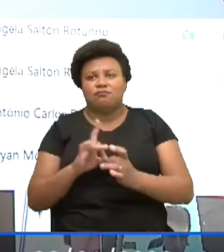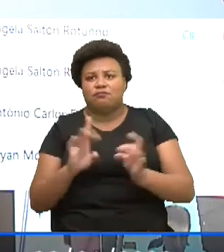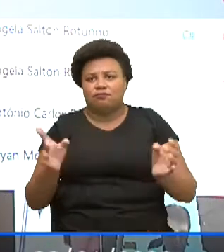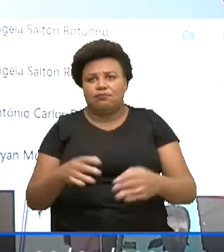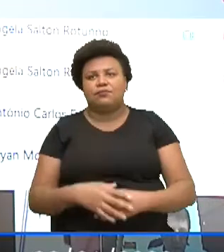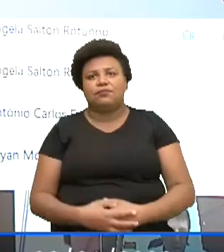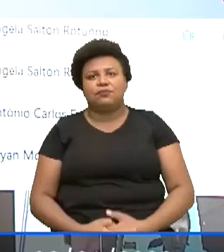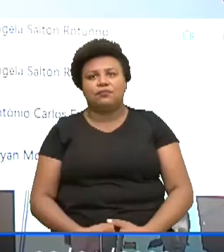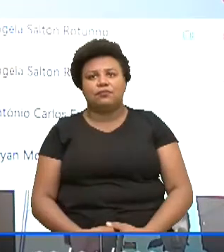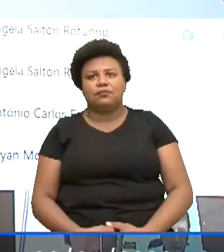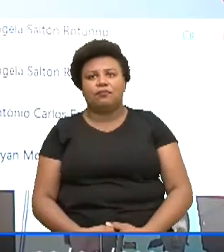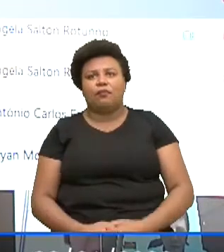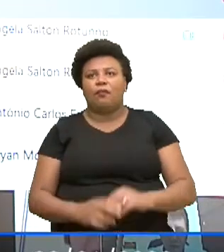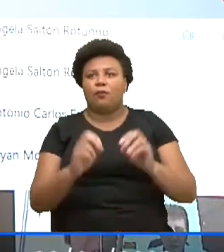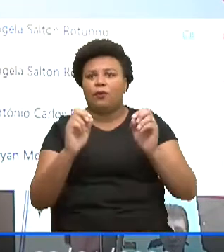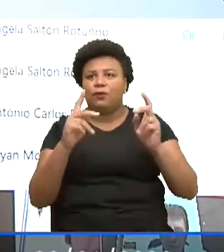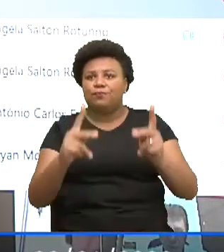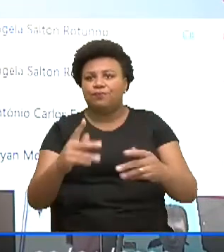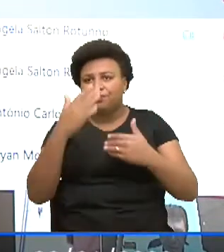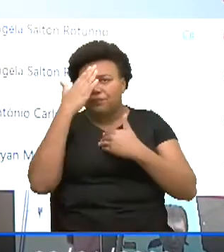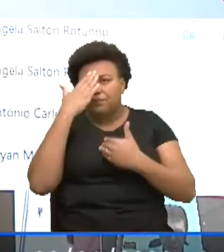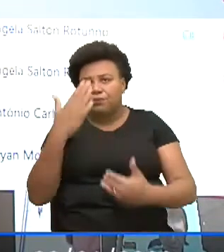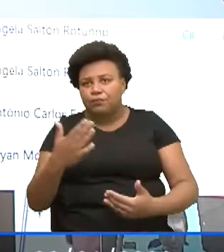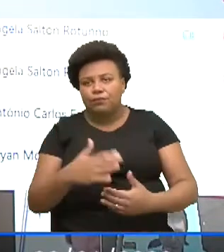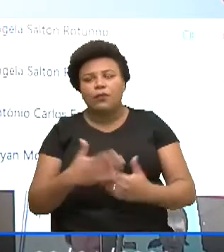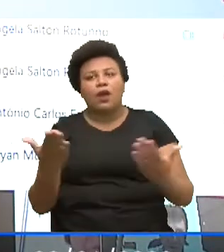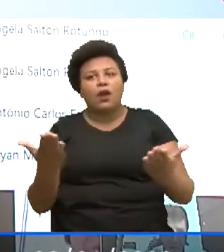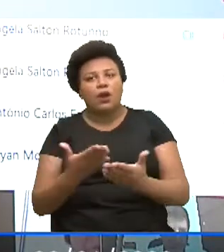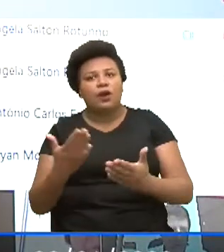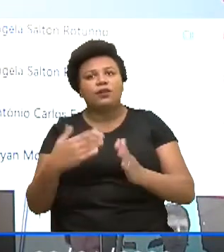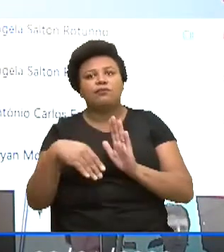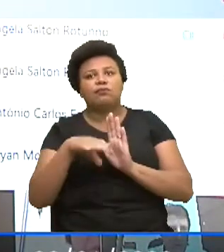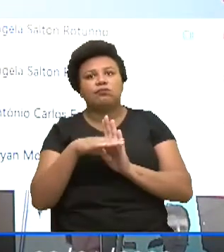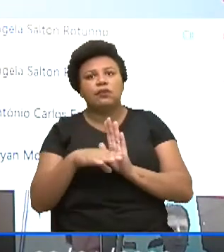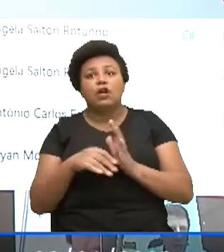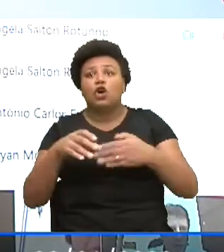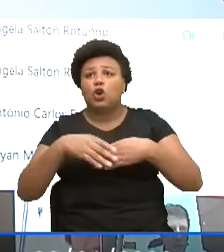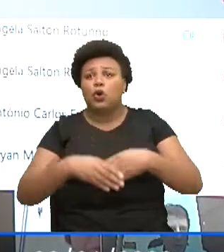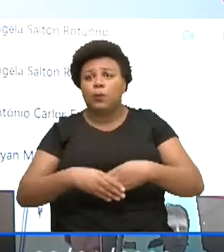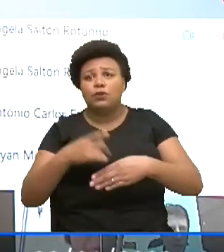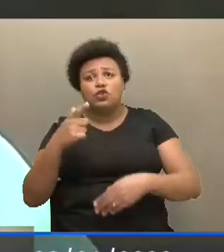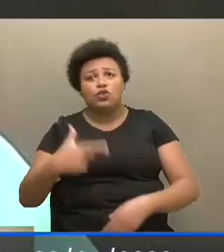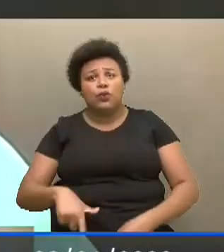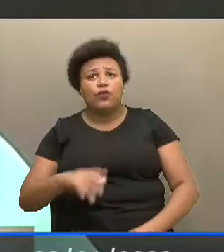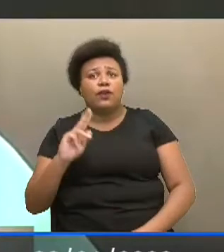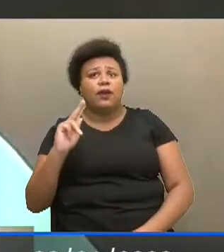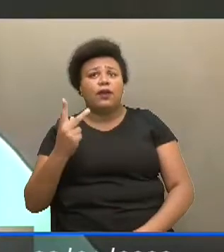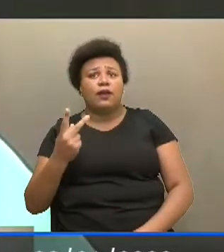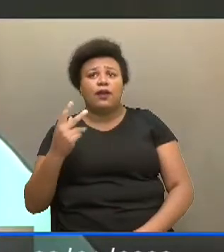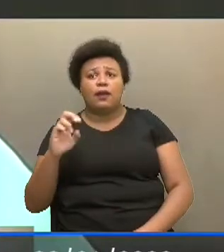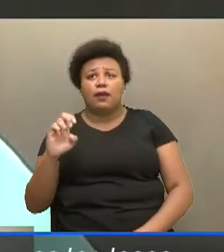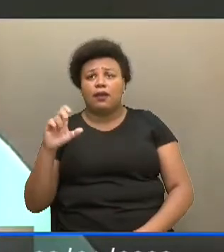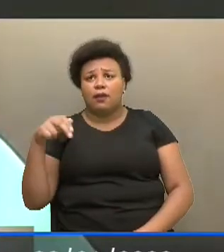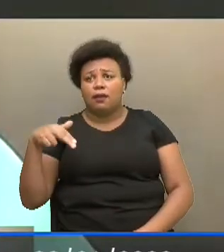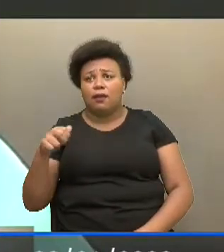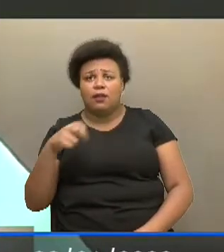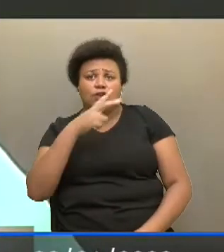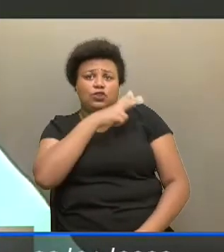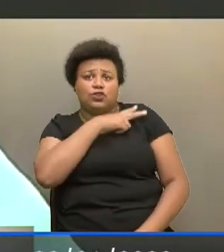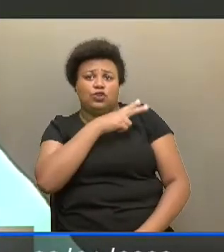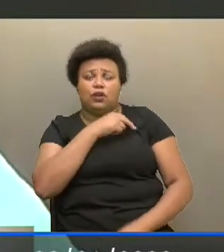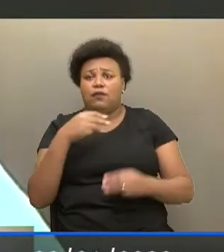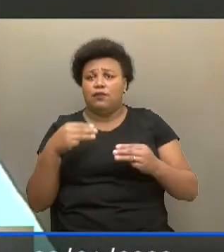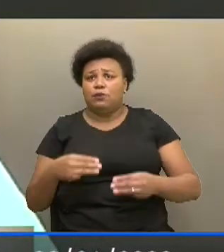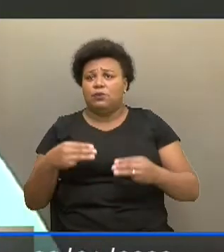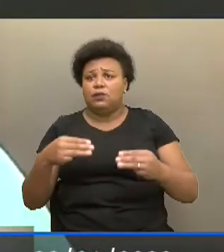aqui. Tá, ok. Obrigado, então. Vamos dar sequência, saudando mais uma vez a Helena Ruggeri, aqui, a nossa superintendente do Ministério da Agricultura,